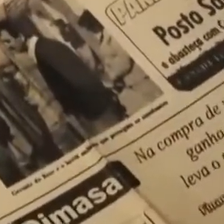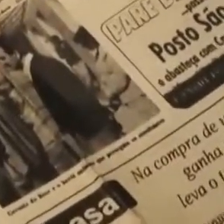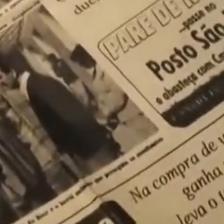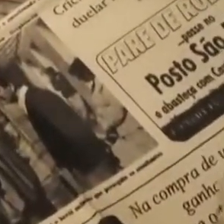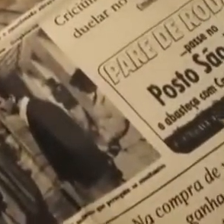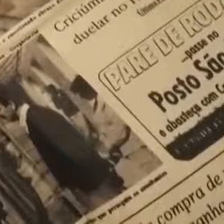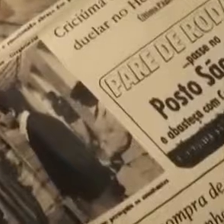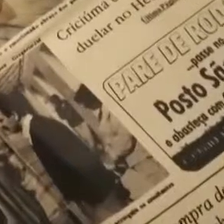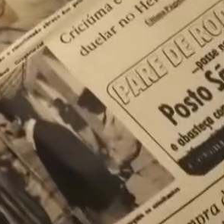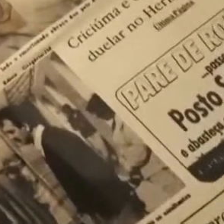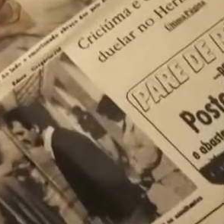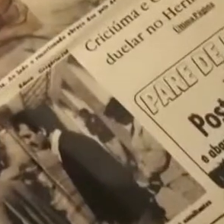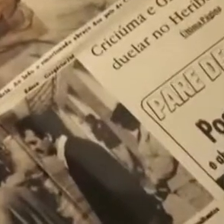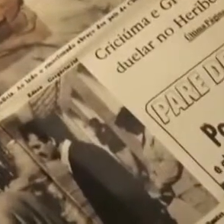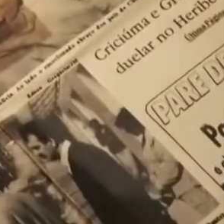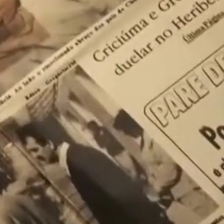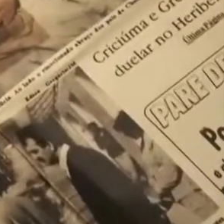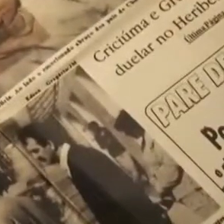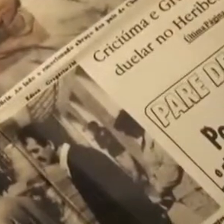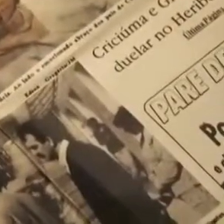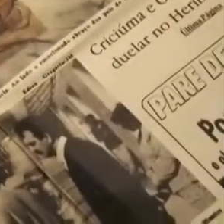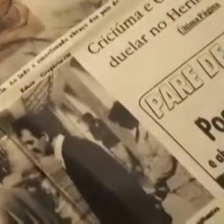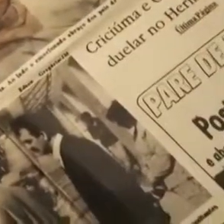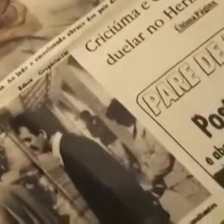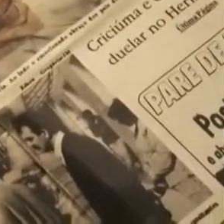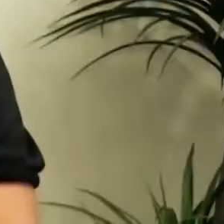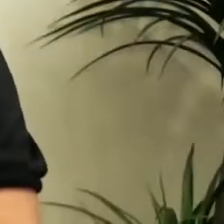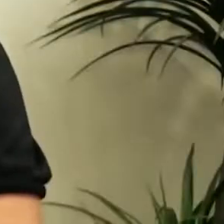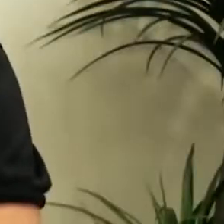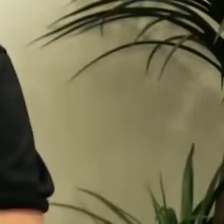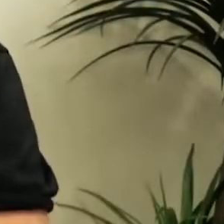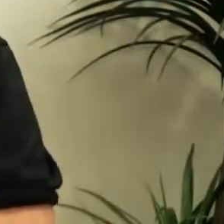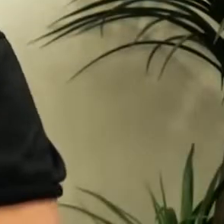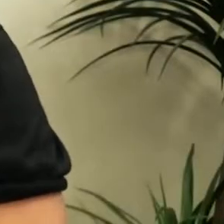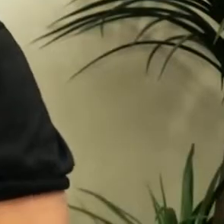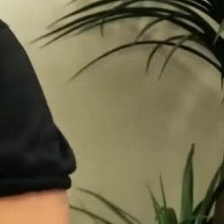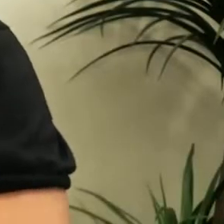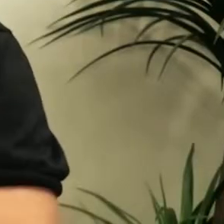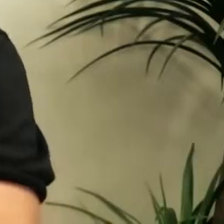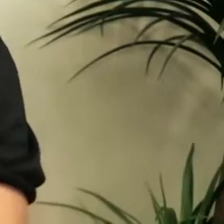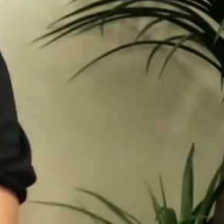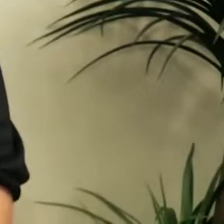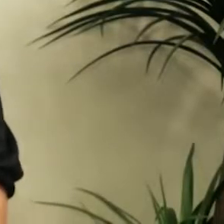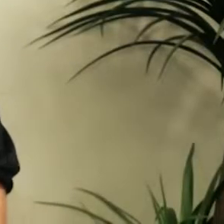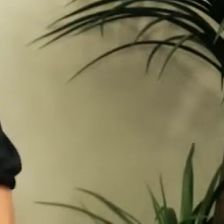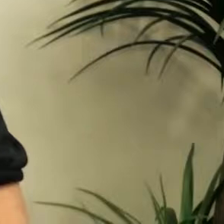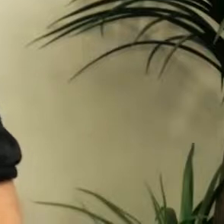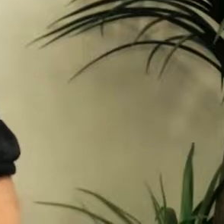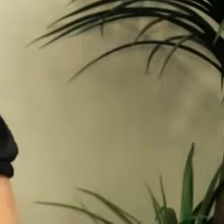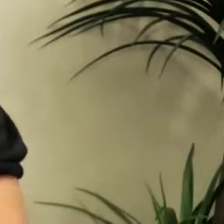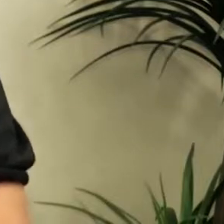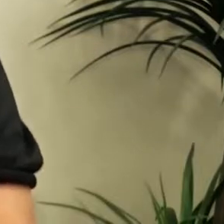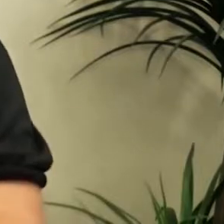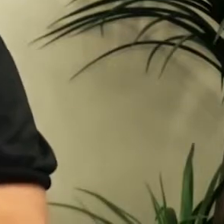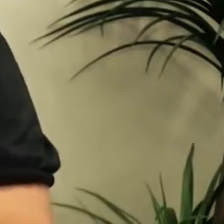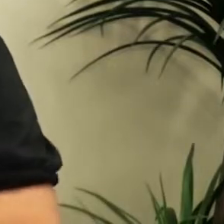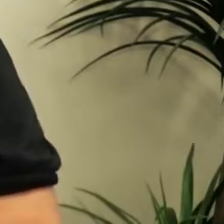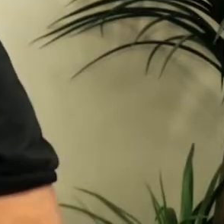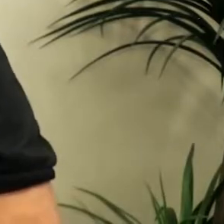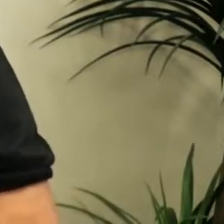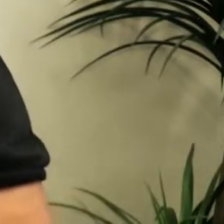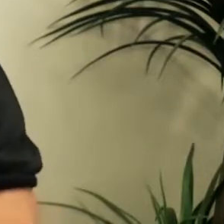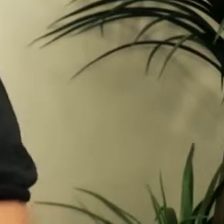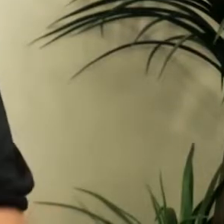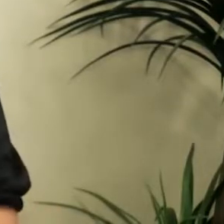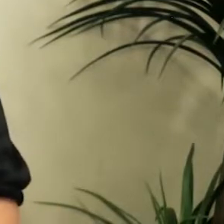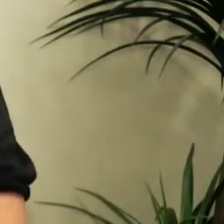razão e a emoção caminharam lado a lado. Dar uma resposta para a família, de estar aquele momento todo dia procurando por